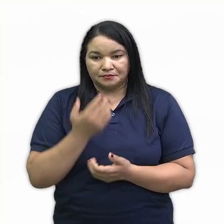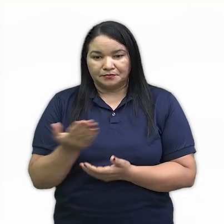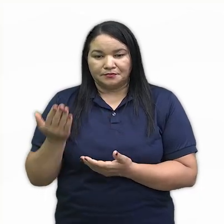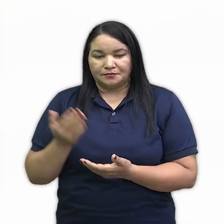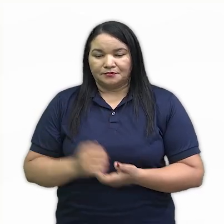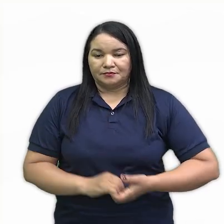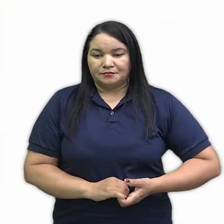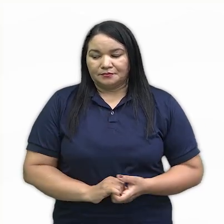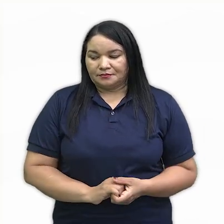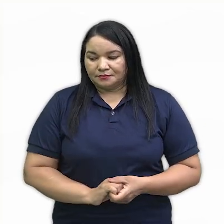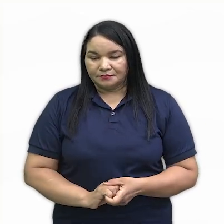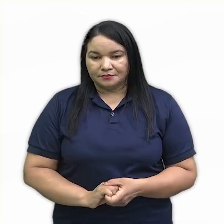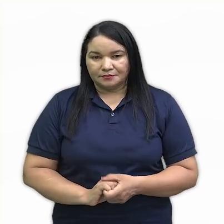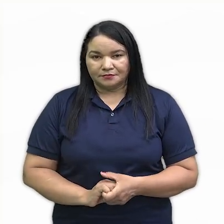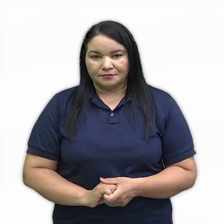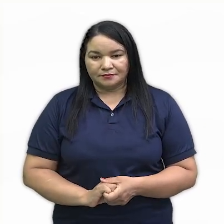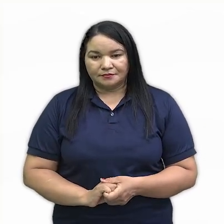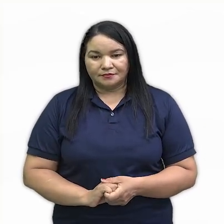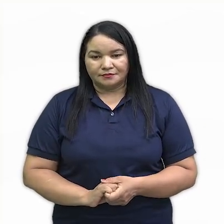ó.